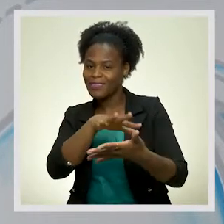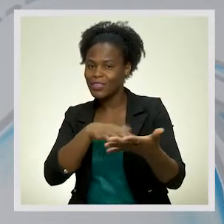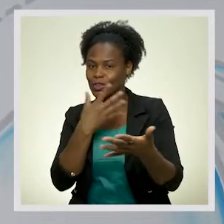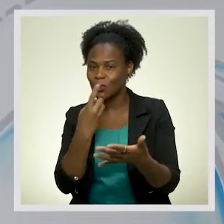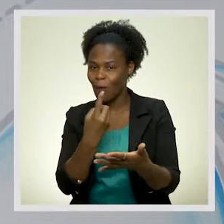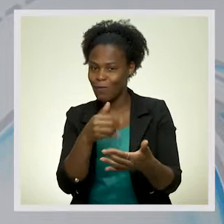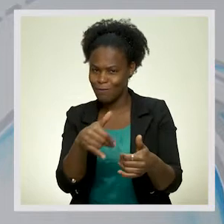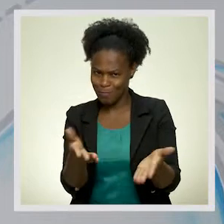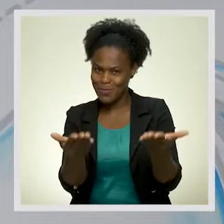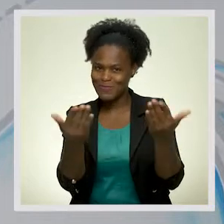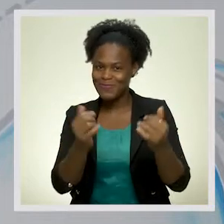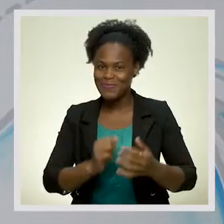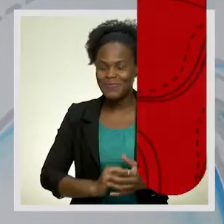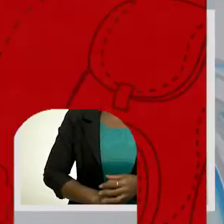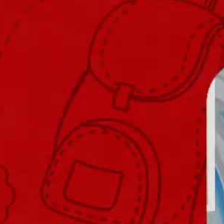texto. Vamos lá!